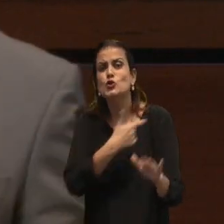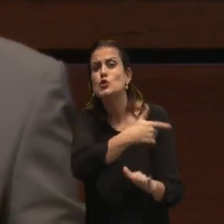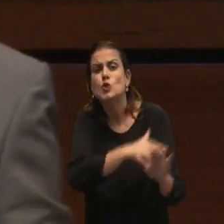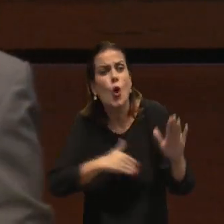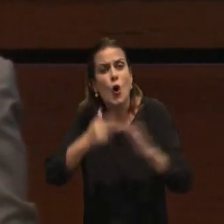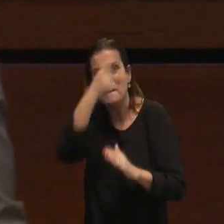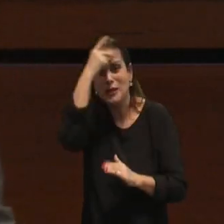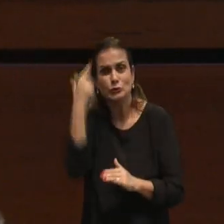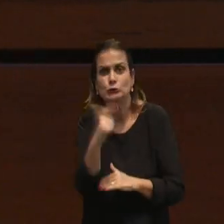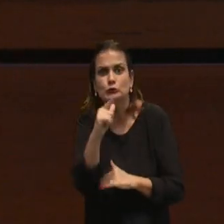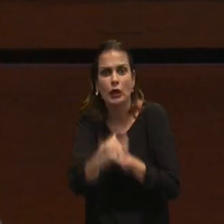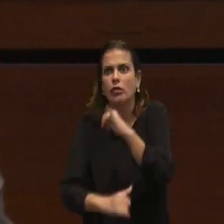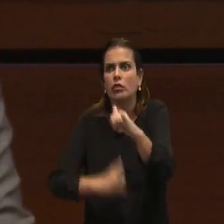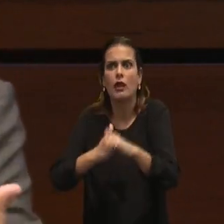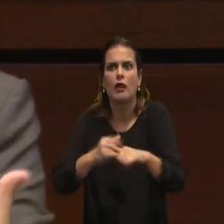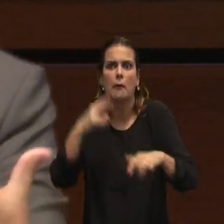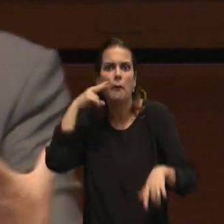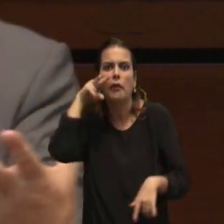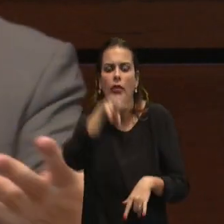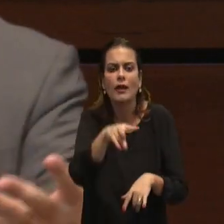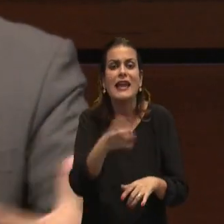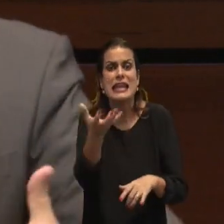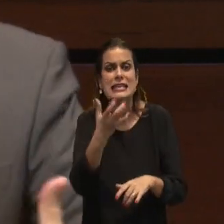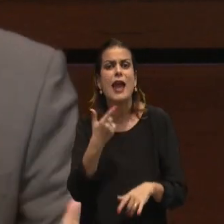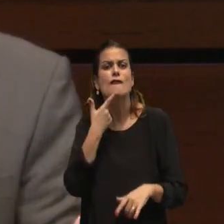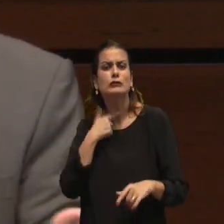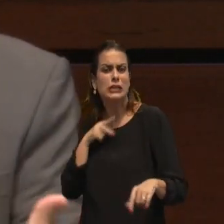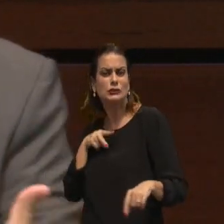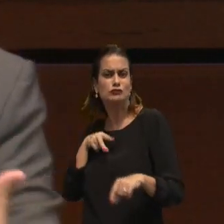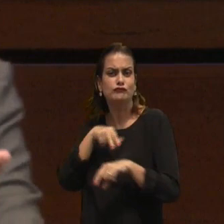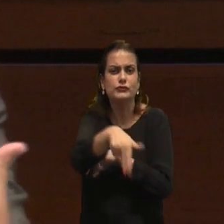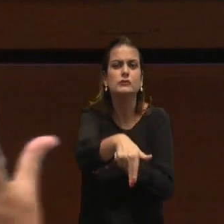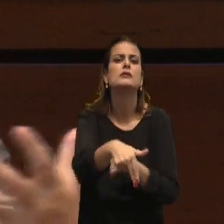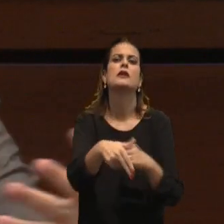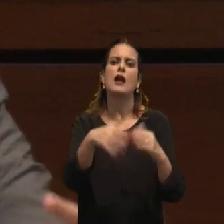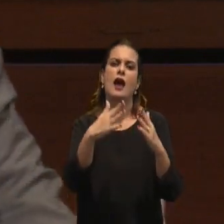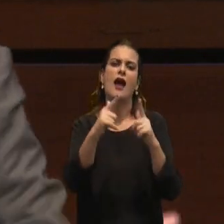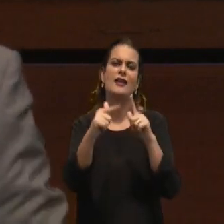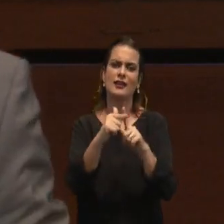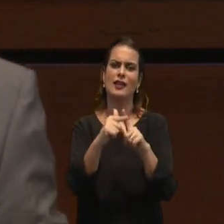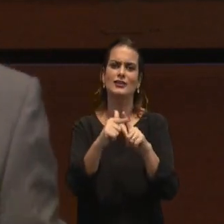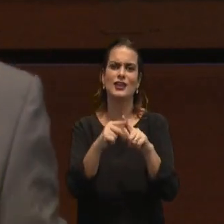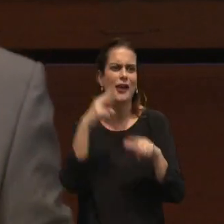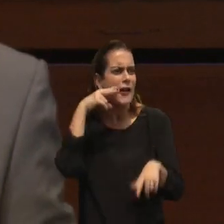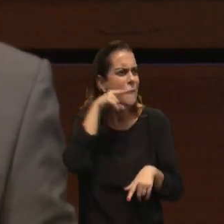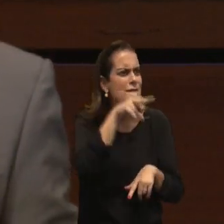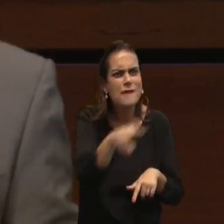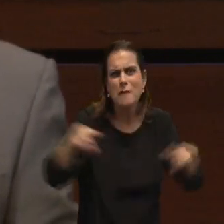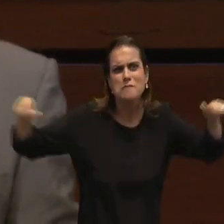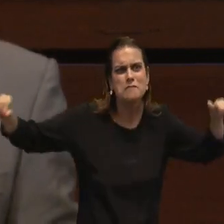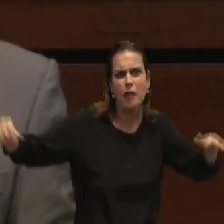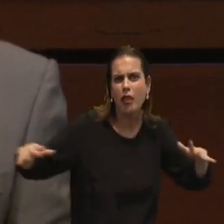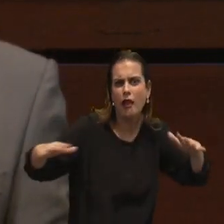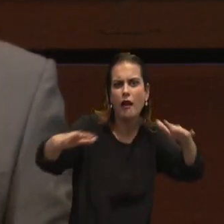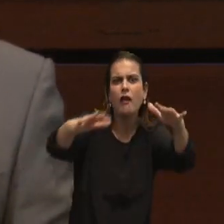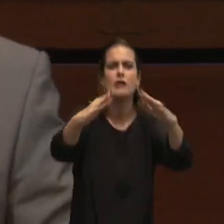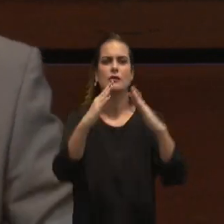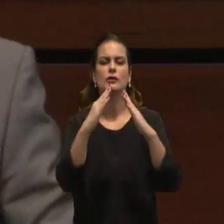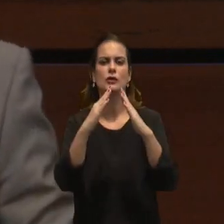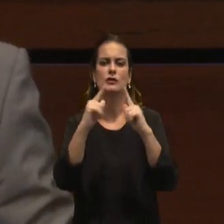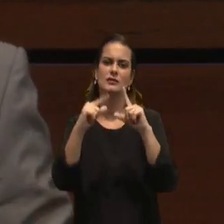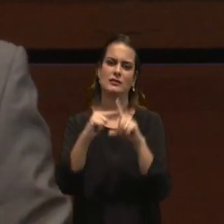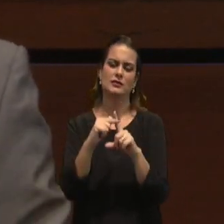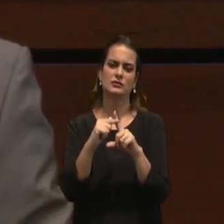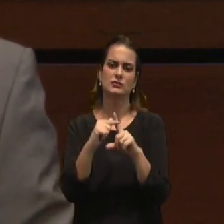fato de uma internet, porque o que elas querem é a igreja, é o corpo de Cristo na sua movimentação de culto. E é